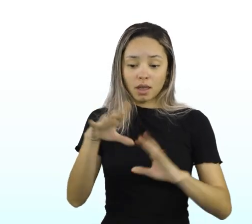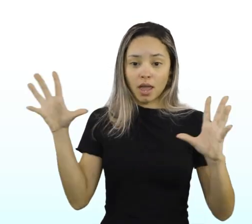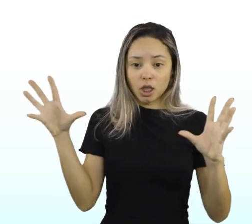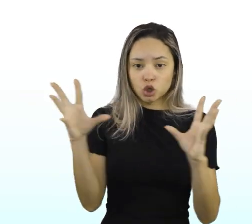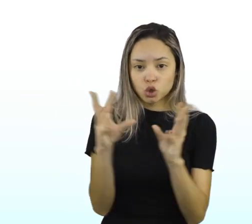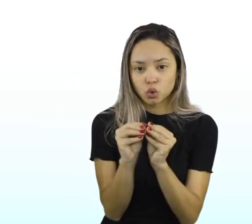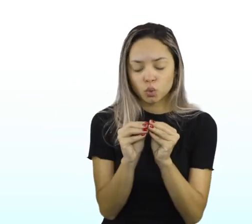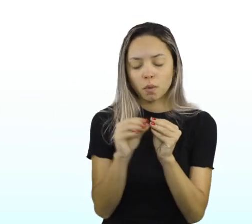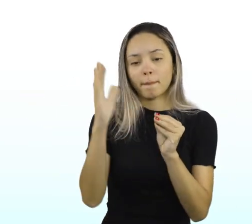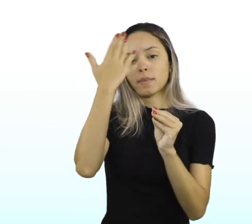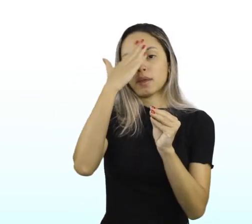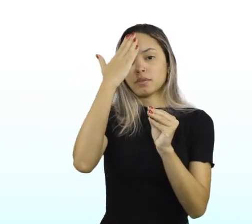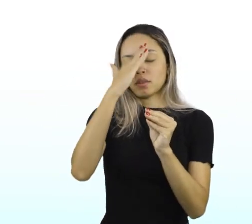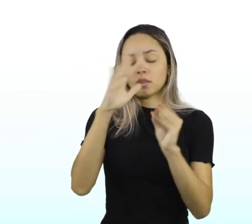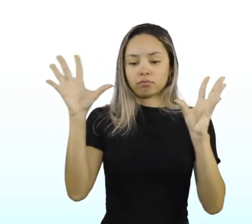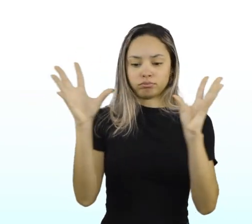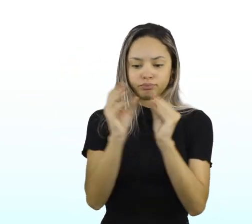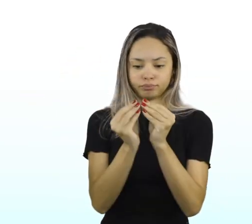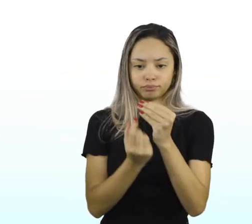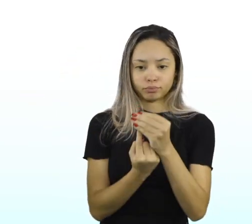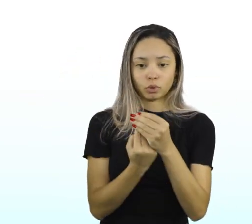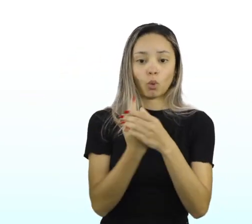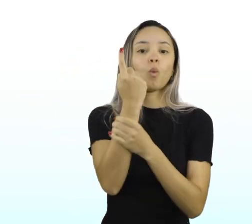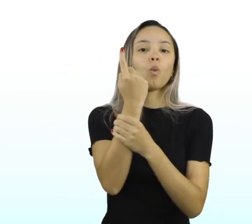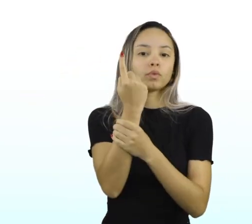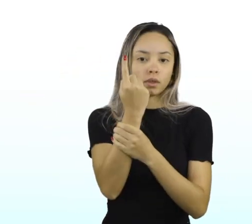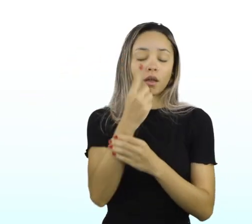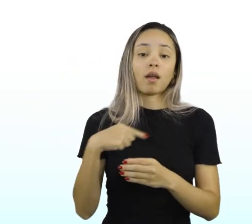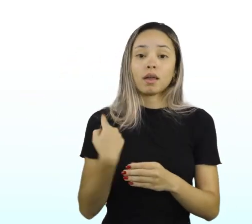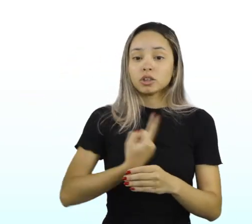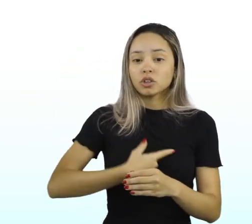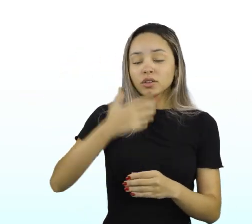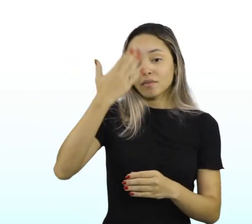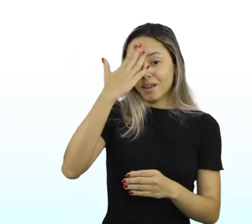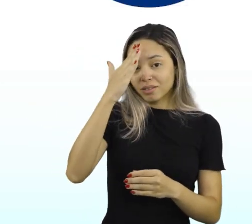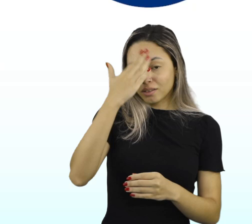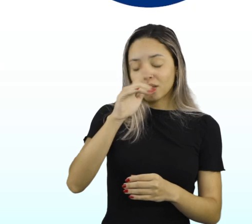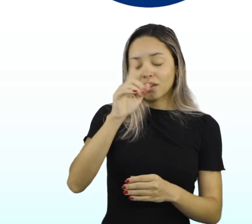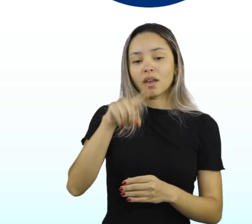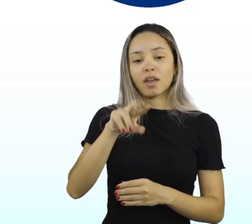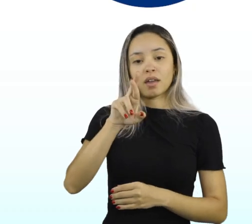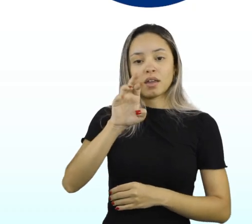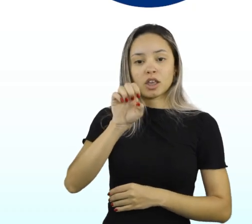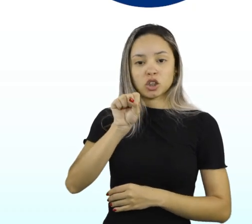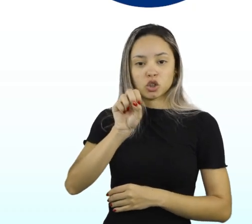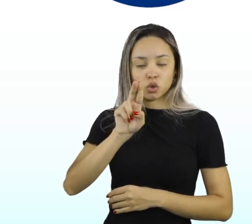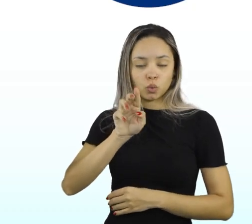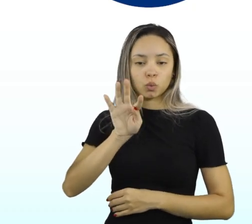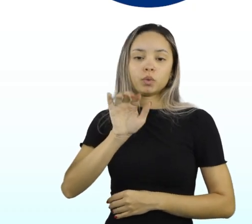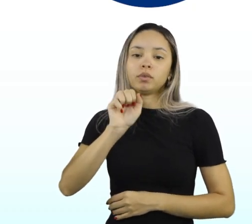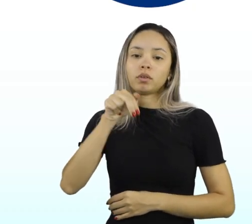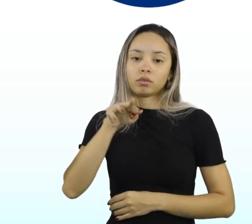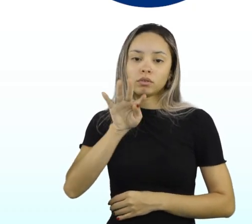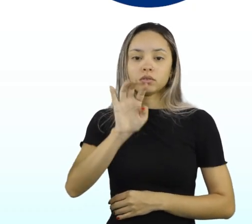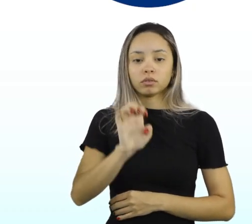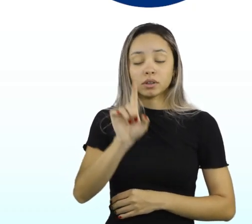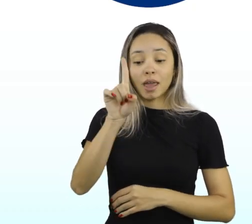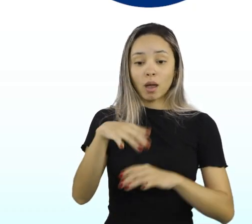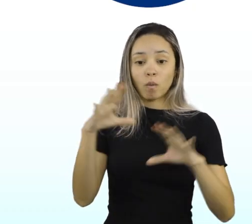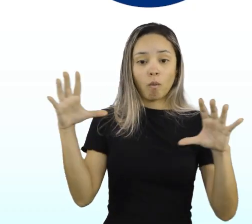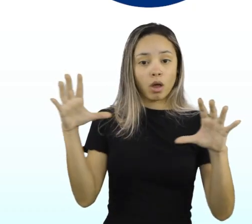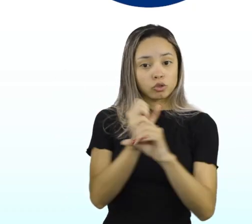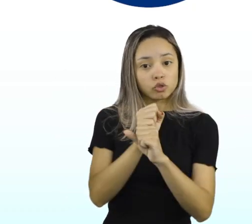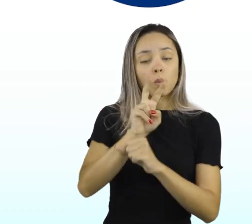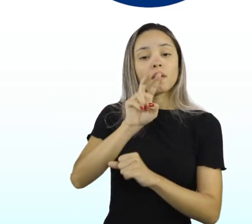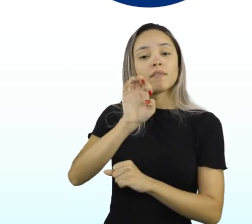apenas uma. Essa força única a gente vai chamar de resultante. Lembrando que a força resultante é uma soma